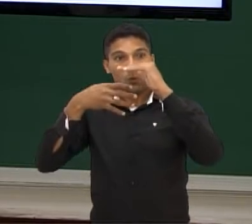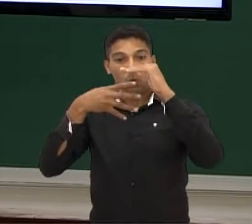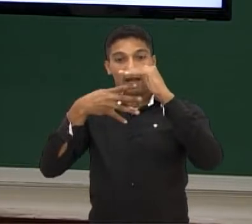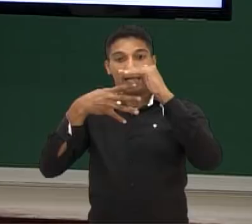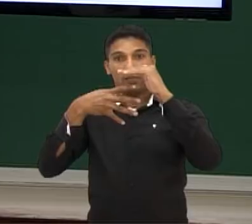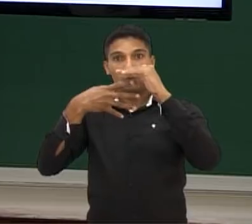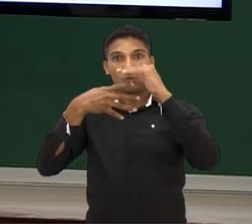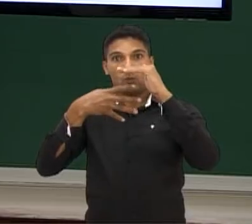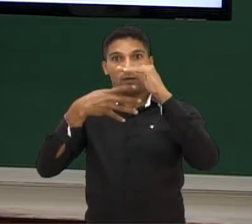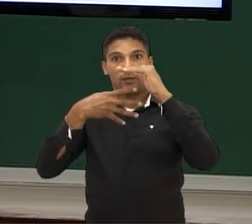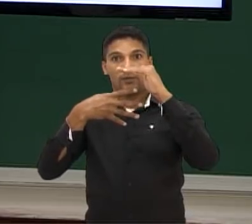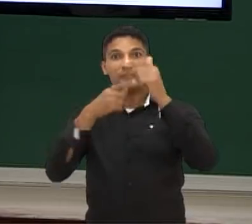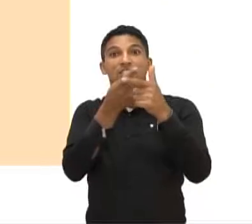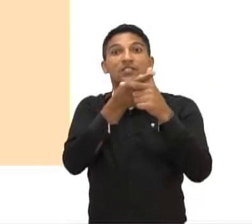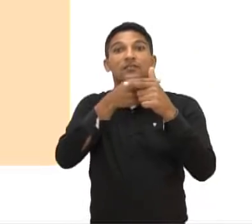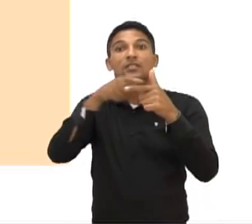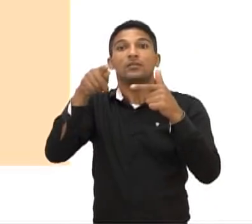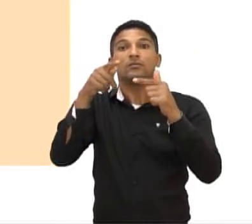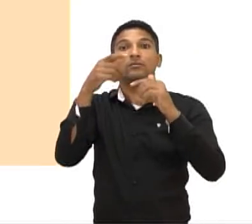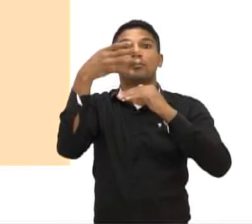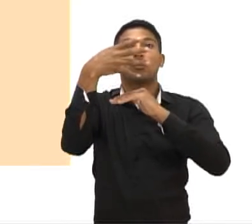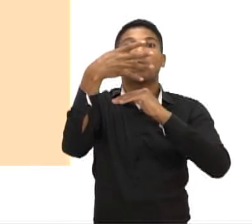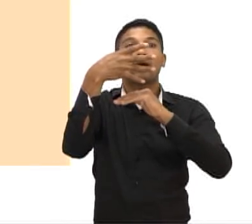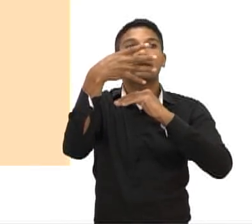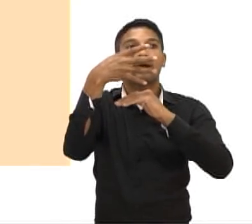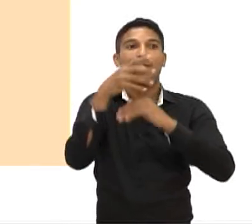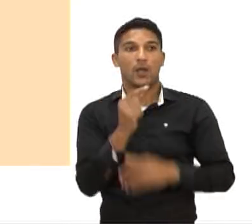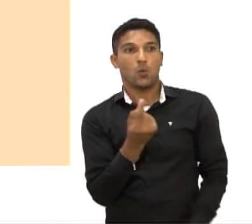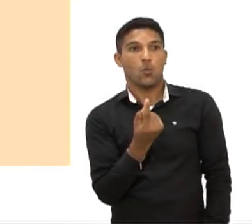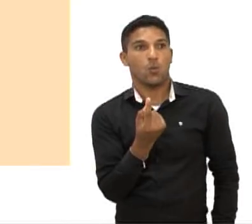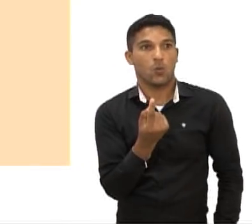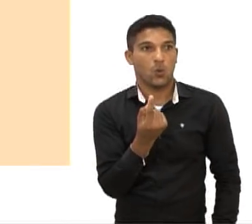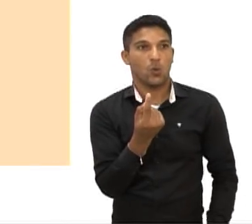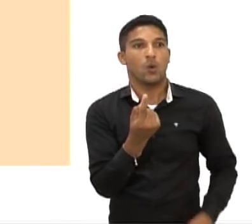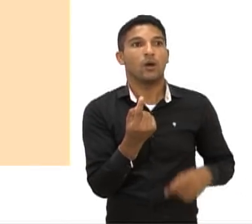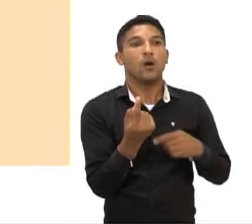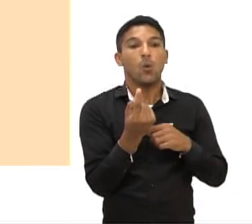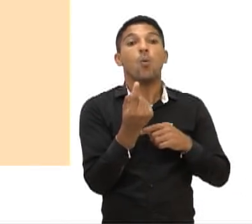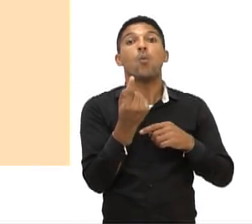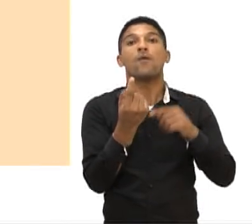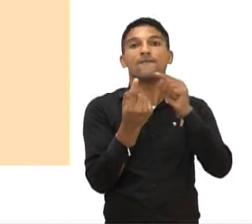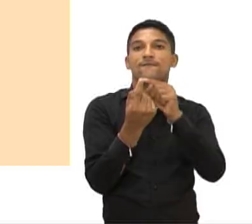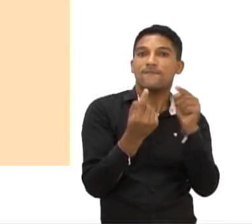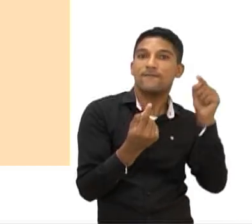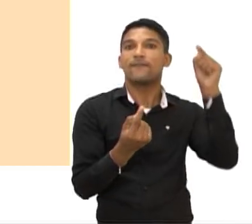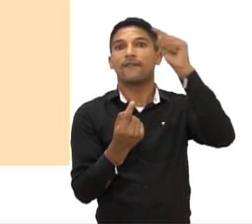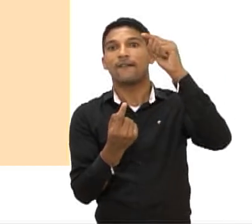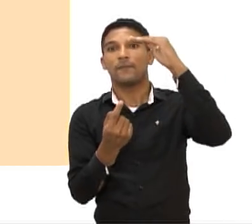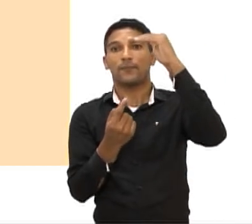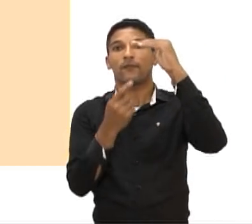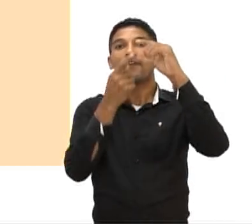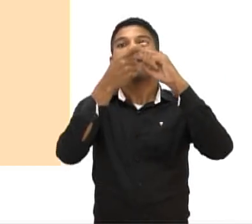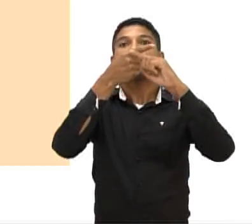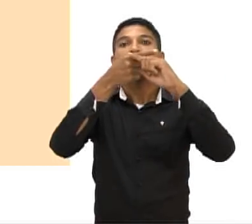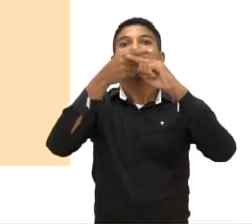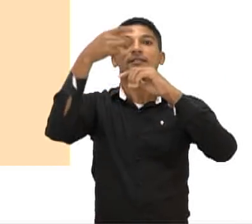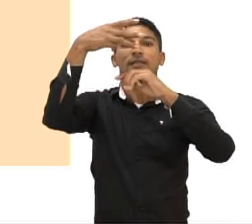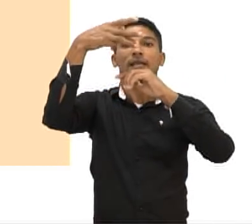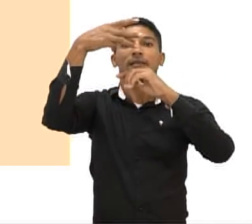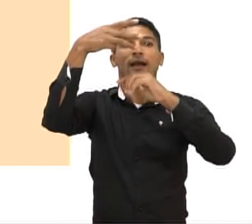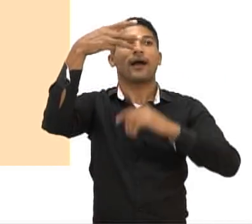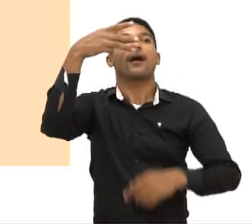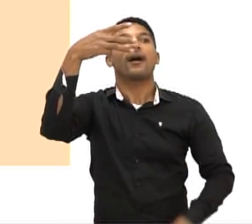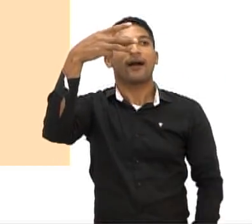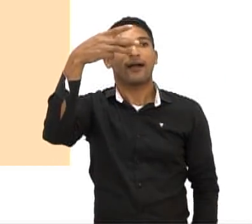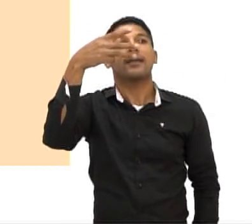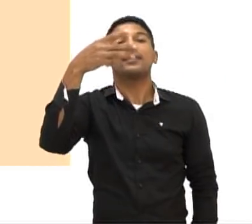tela. Dá quanto? 1. E 1, como resultado, vezes o 3 lá no numerador, eu tenho quem?